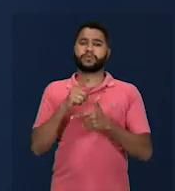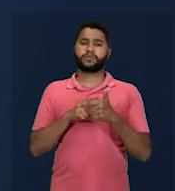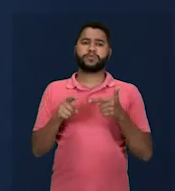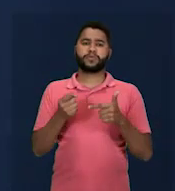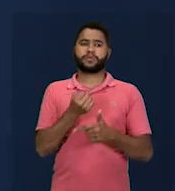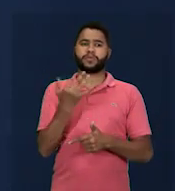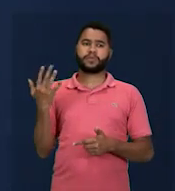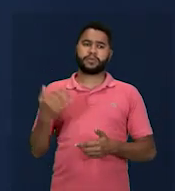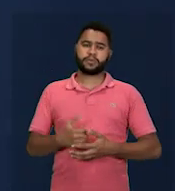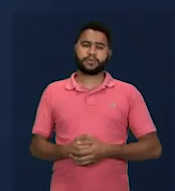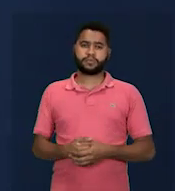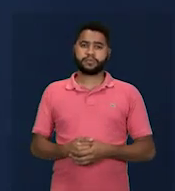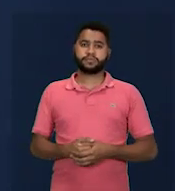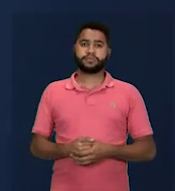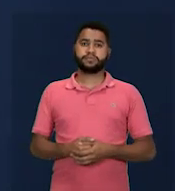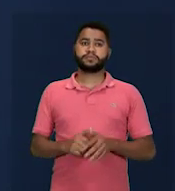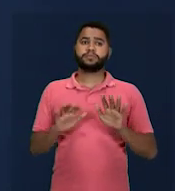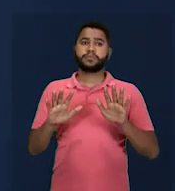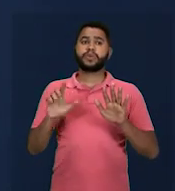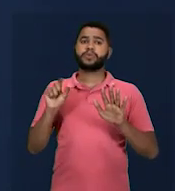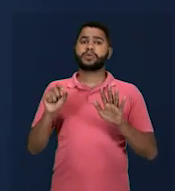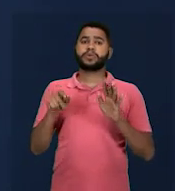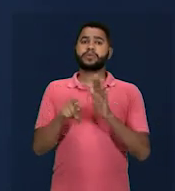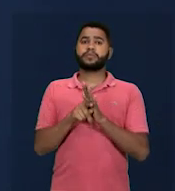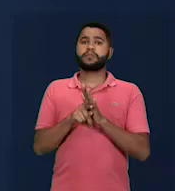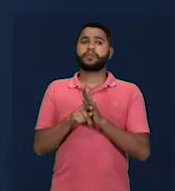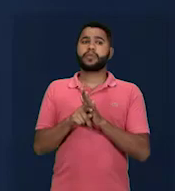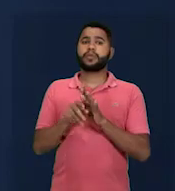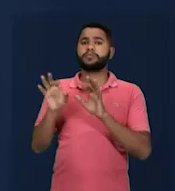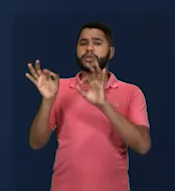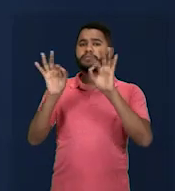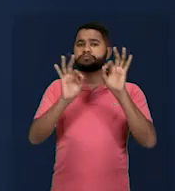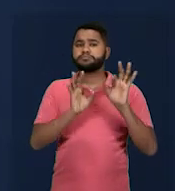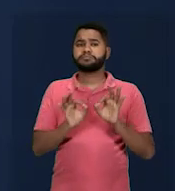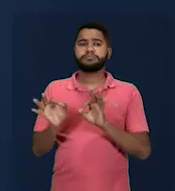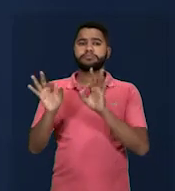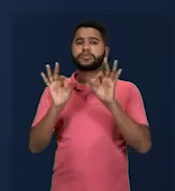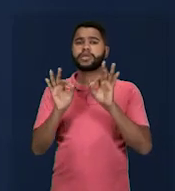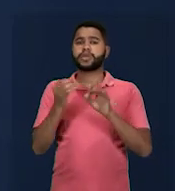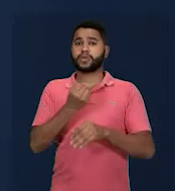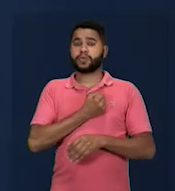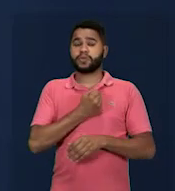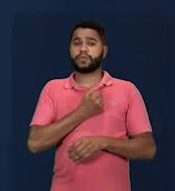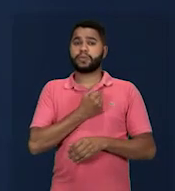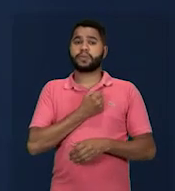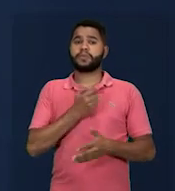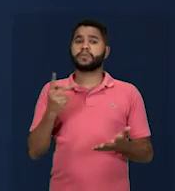caso é 3. Mas o que é uma média ponderada? Além dos valores,